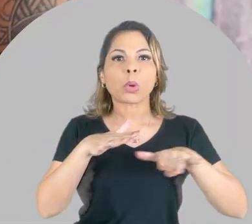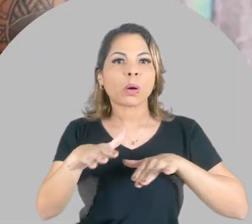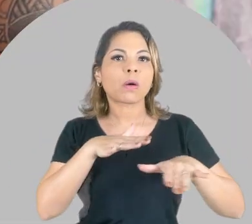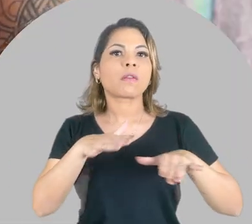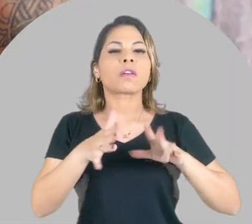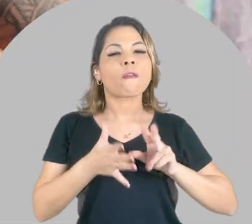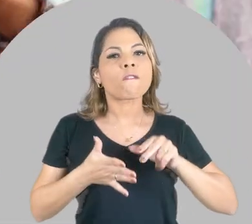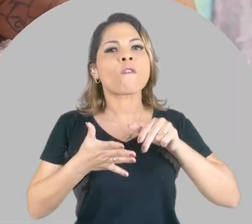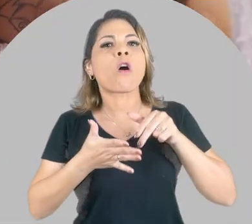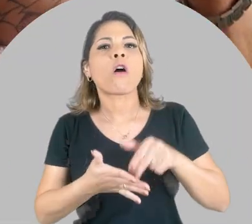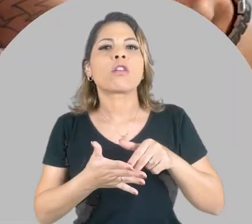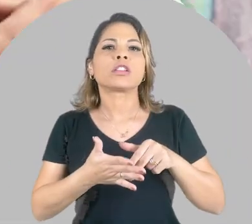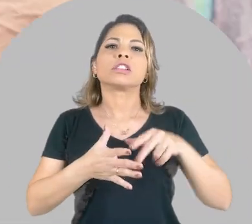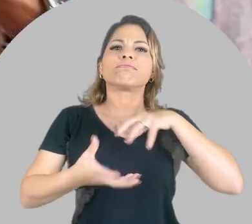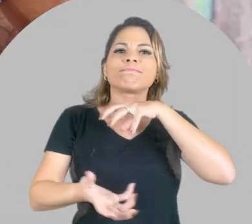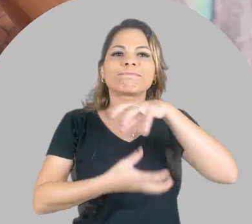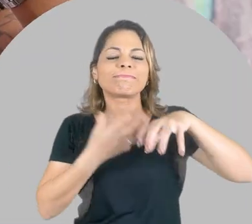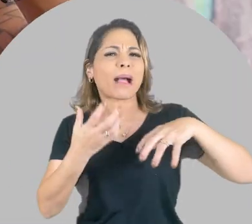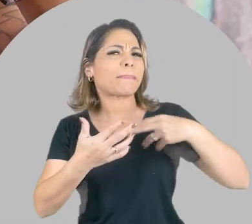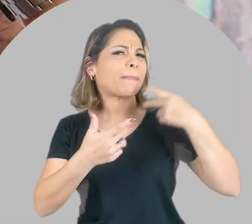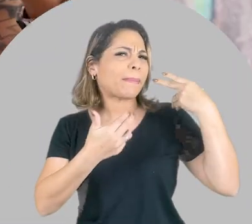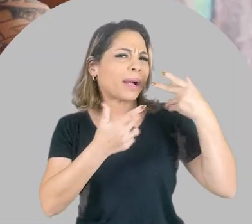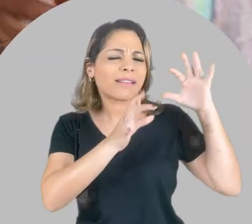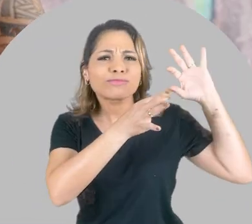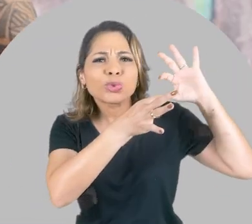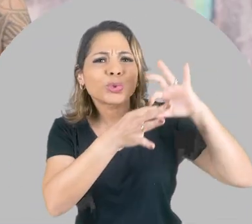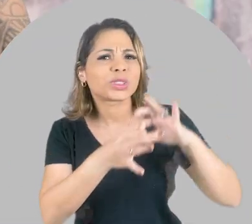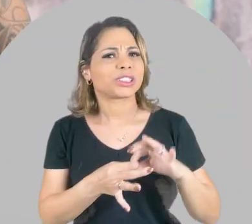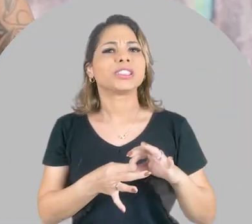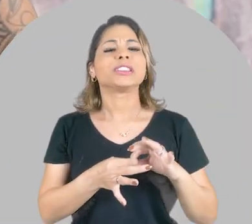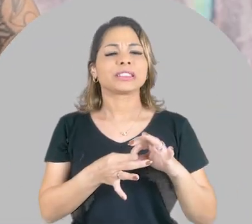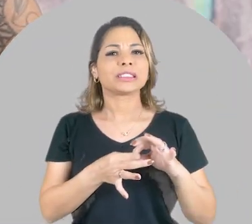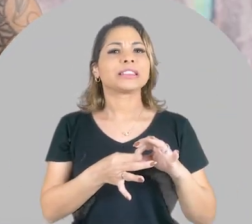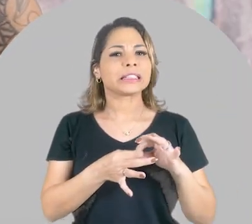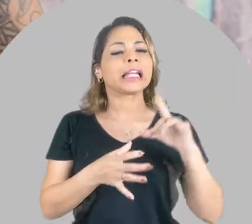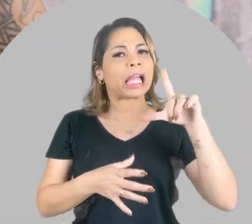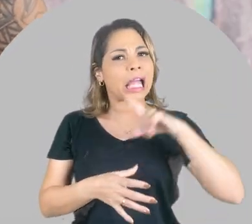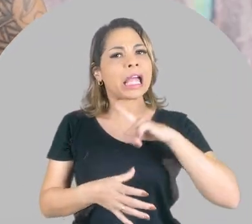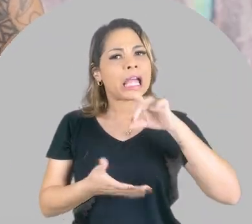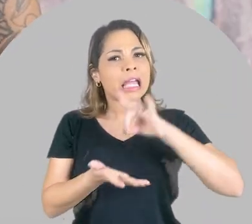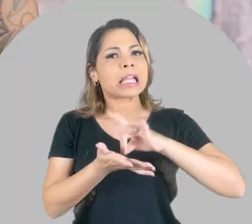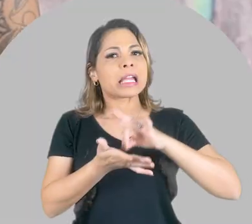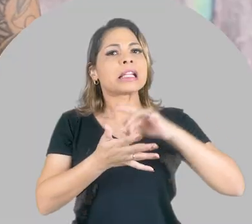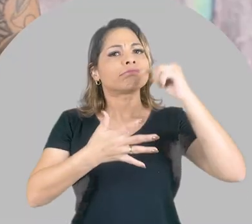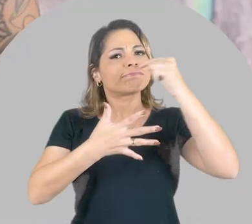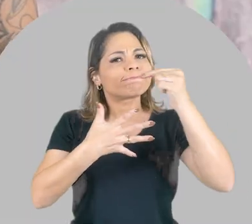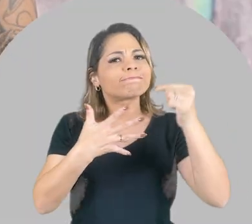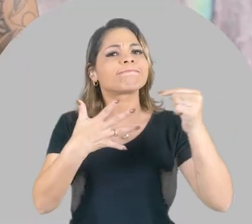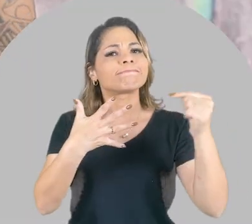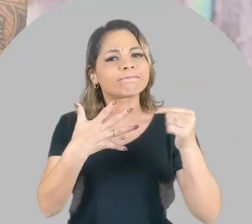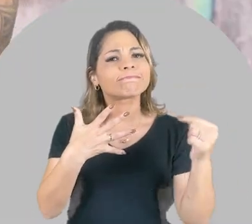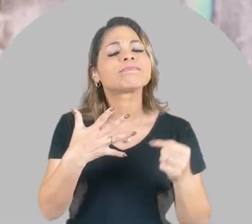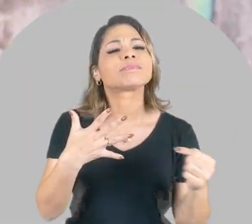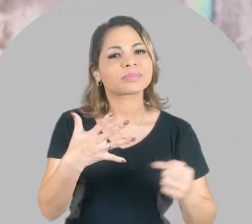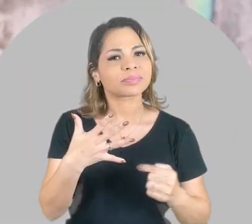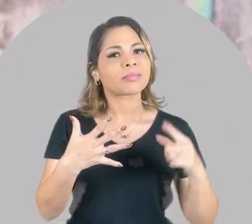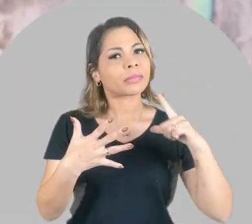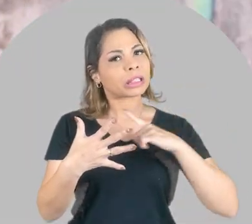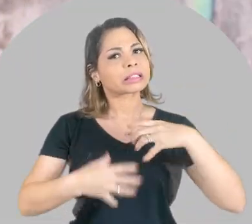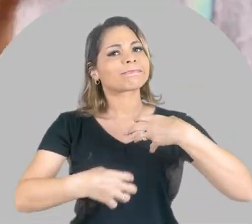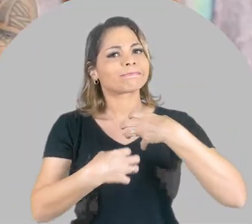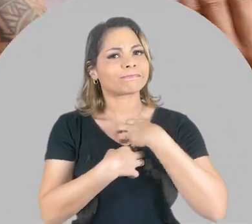da identidade, dos movimentos, desenvolvendo com a resistência, das guerras e tal, aquela coisa toda. Então você vai ver que são realmente elementos,